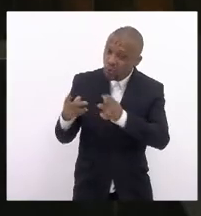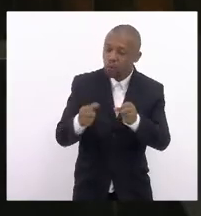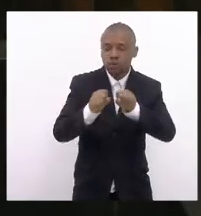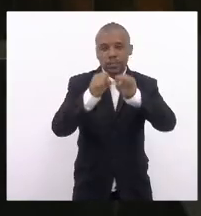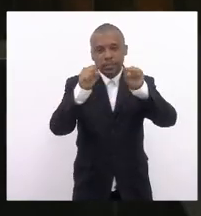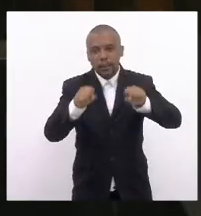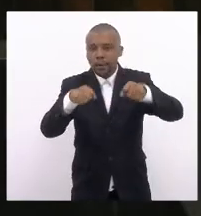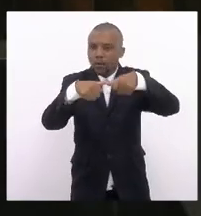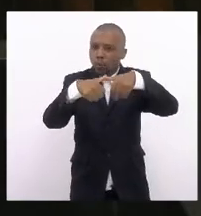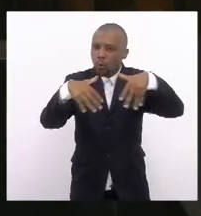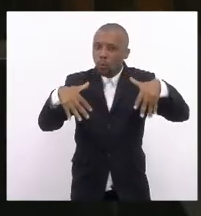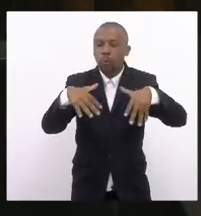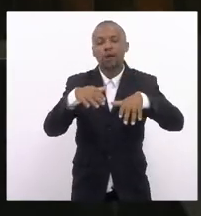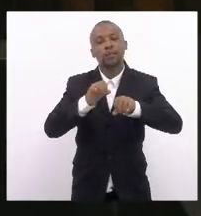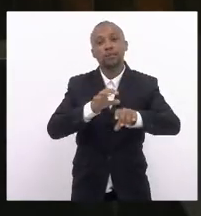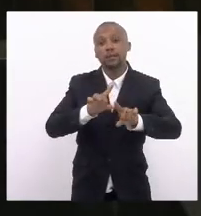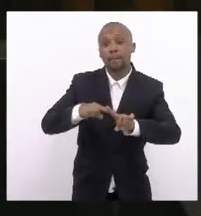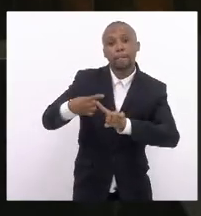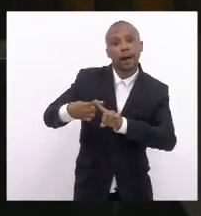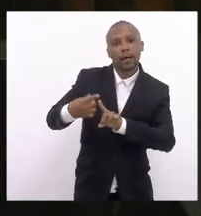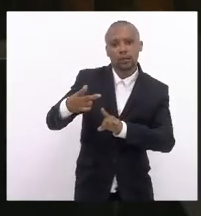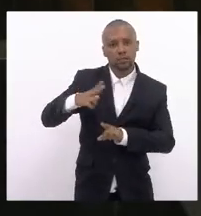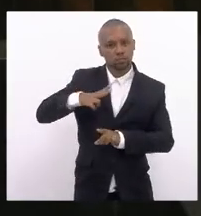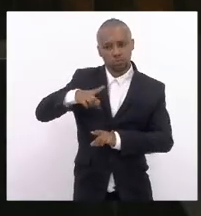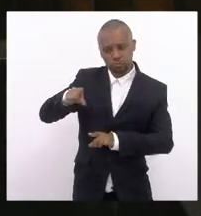ensino, incluído a rede privada, a gente topa.